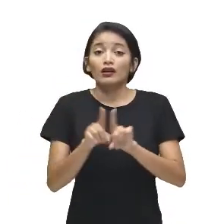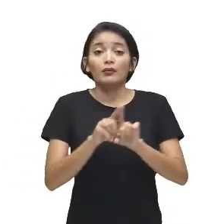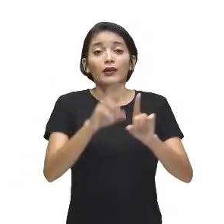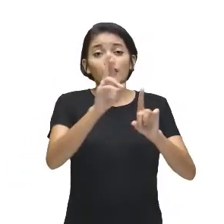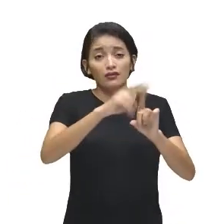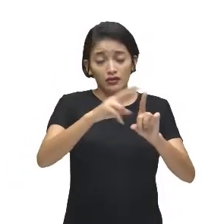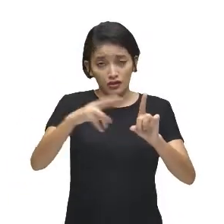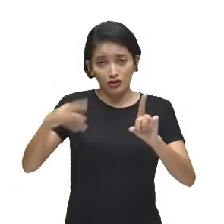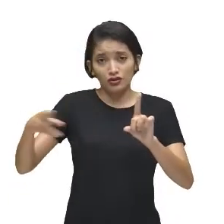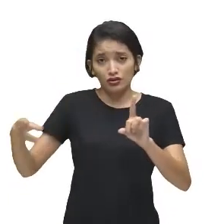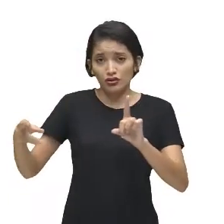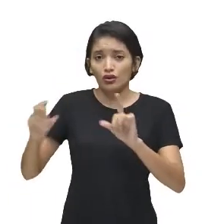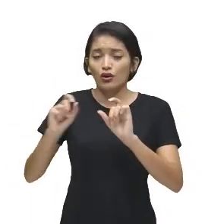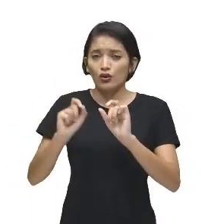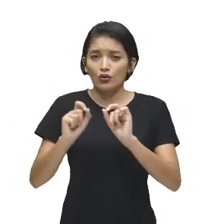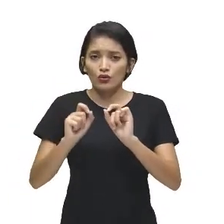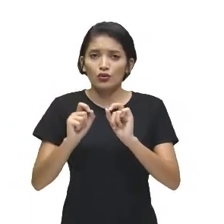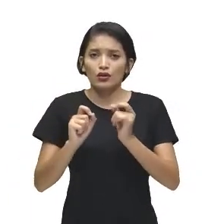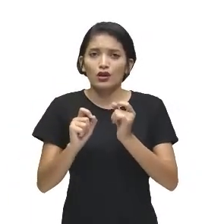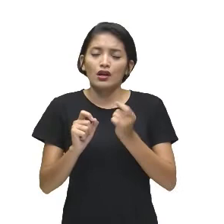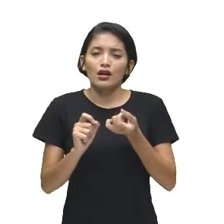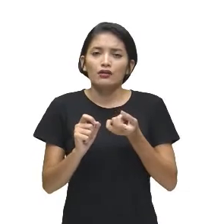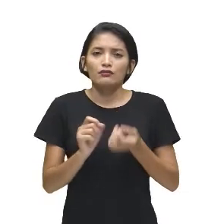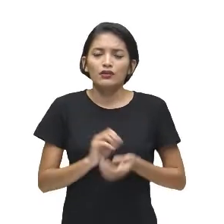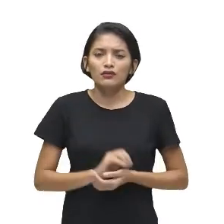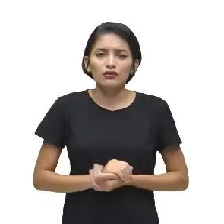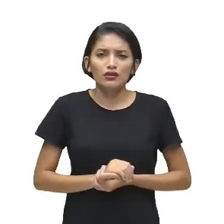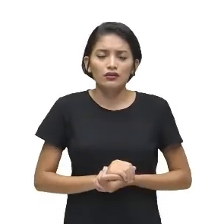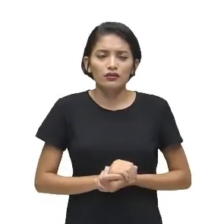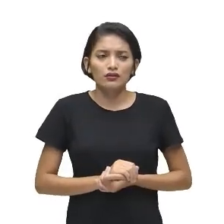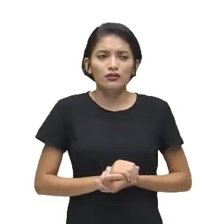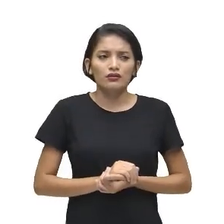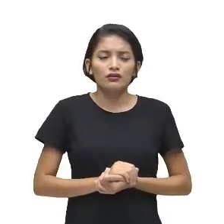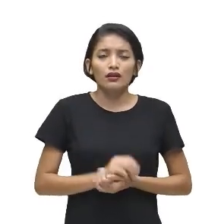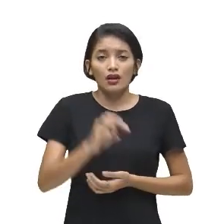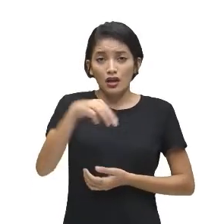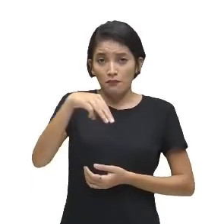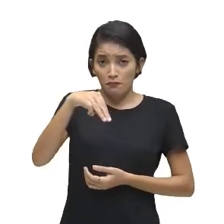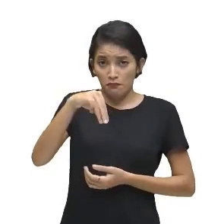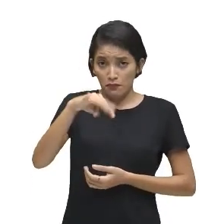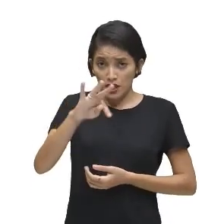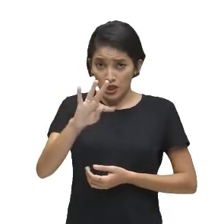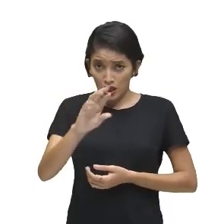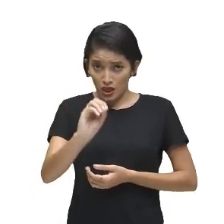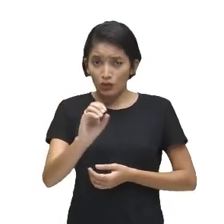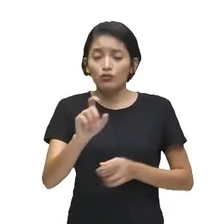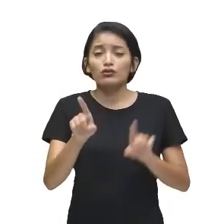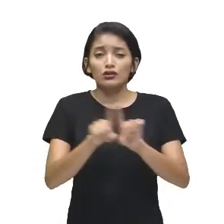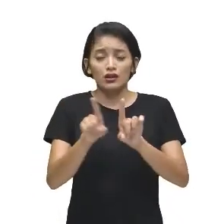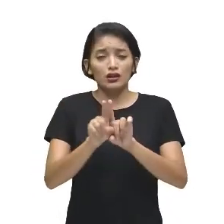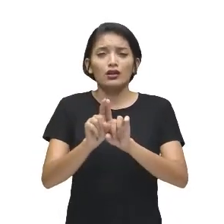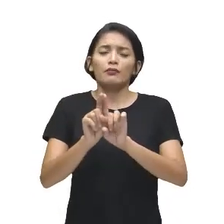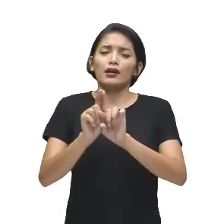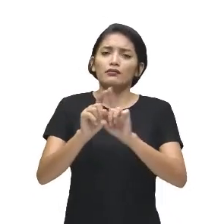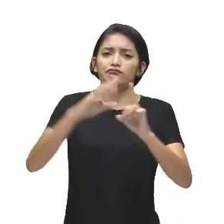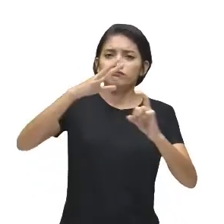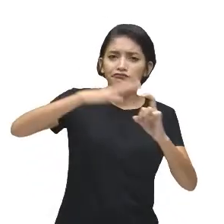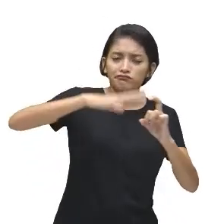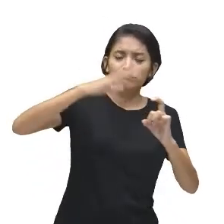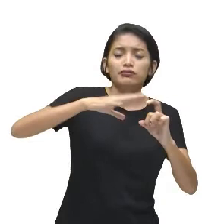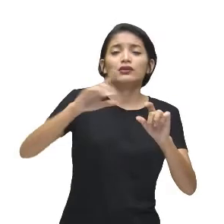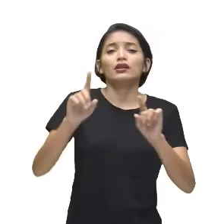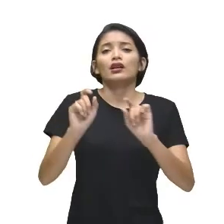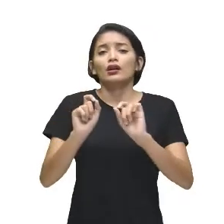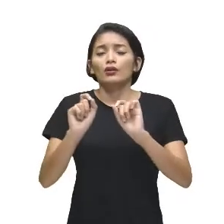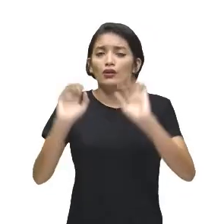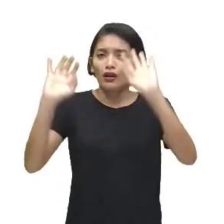religião tem seus ritos e aspectos cerimoniais, toda religião tem a